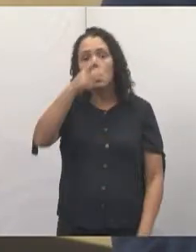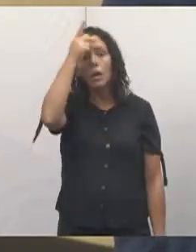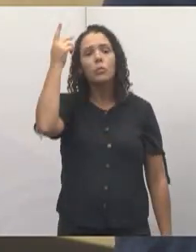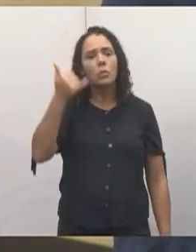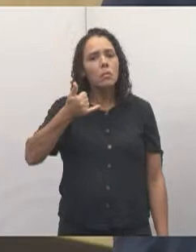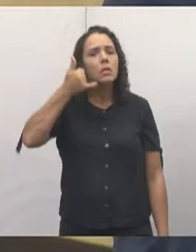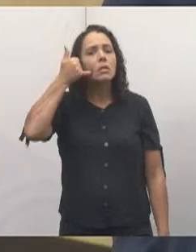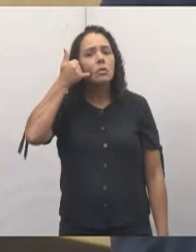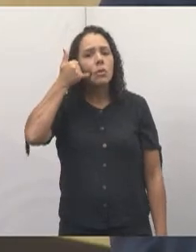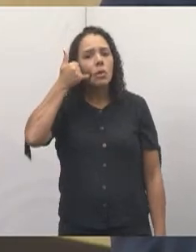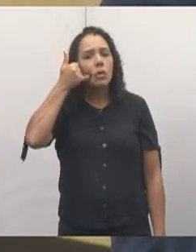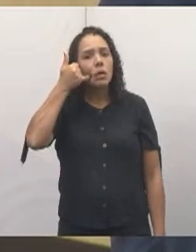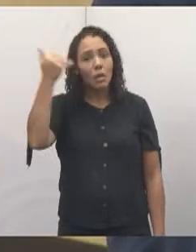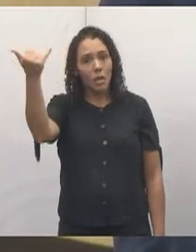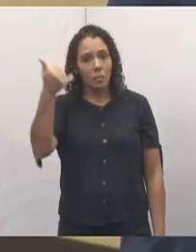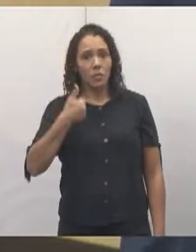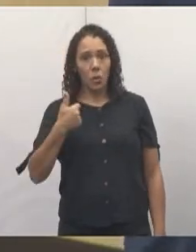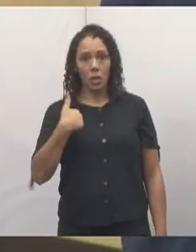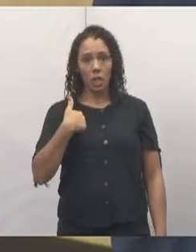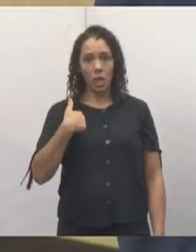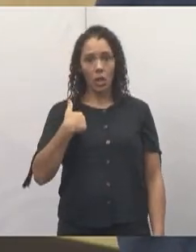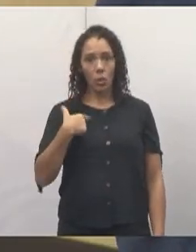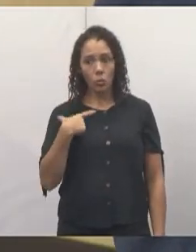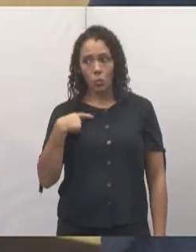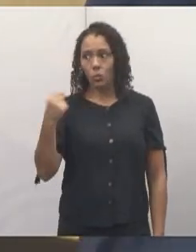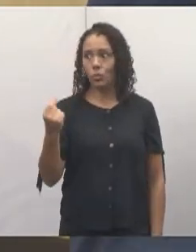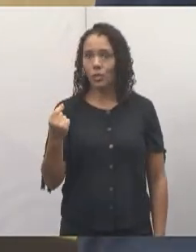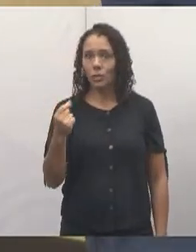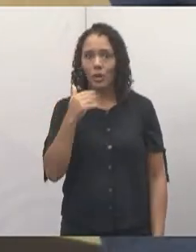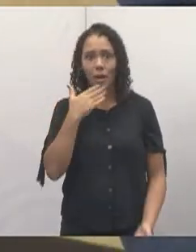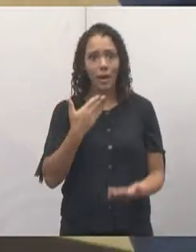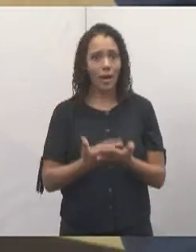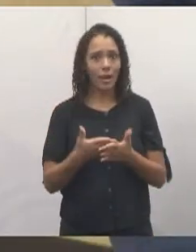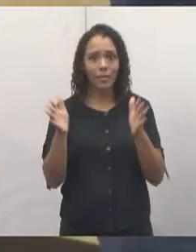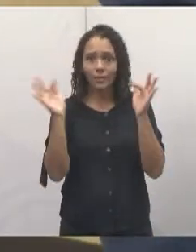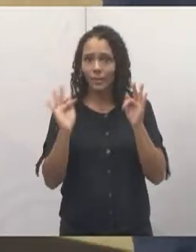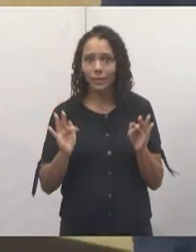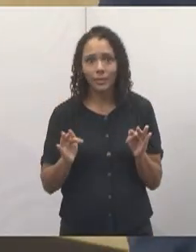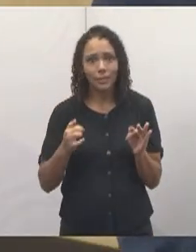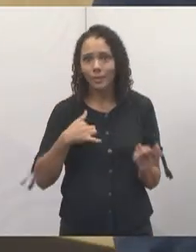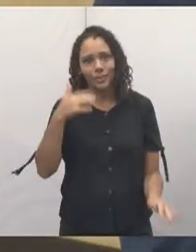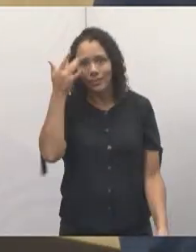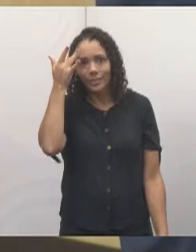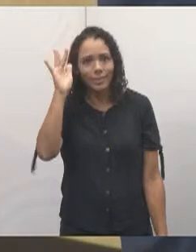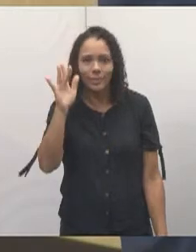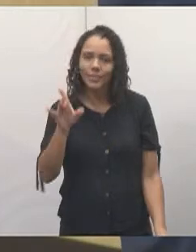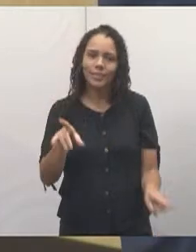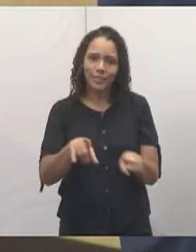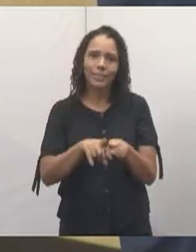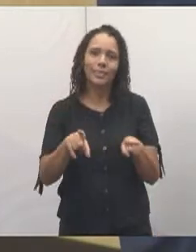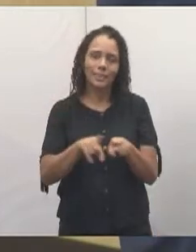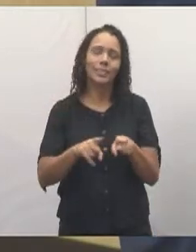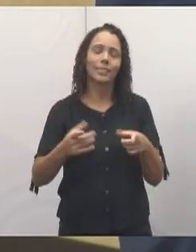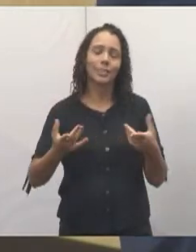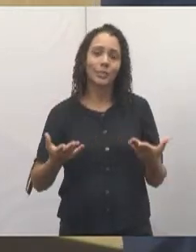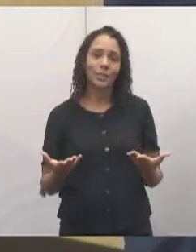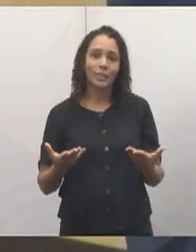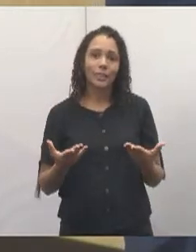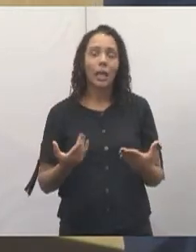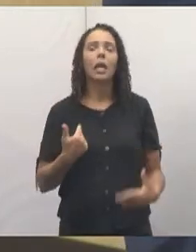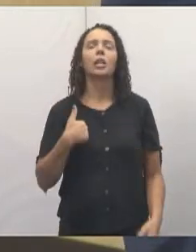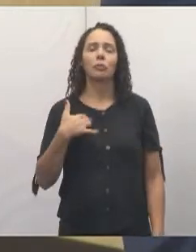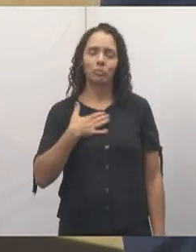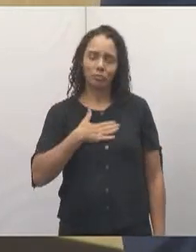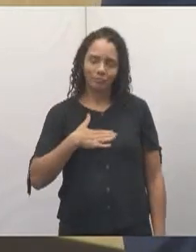né, que você foi indicado ao prêmio aqui. Eu fiquei surpreso, fiquei bastante feliz porque não é uma coisa que eu estava esperando, né? E assim, eu